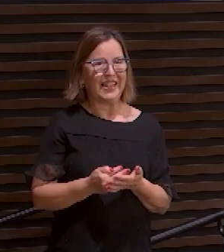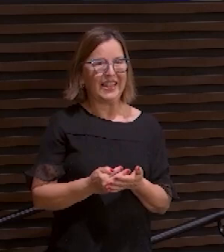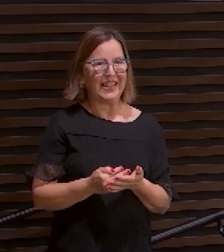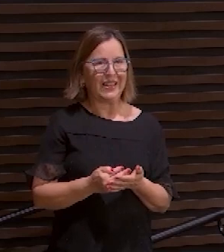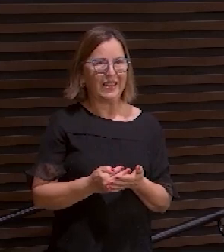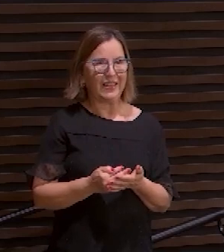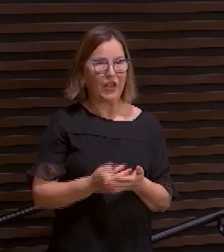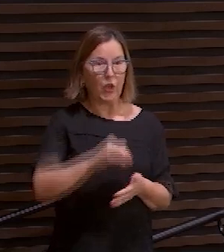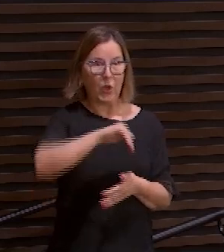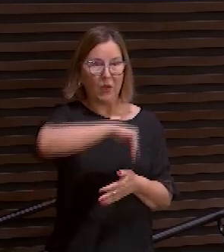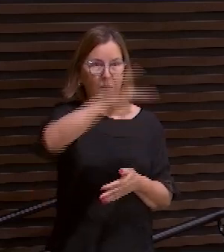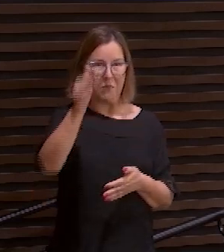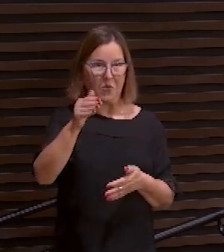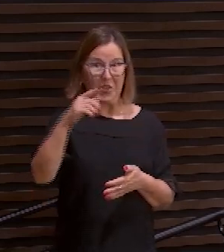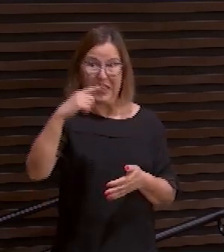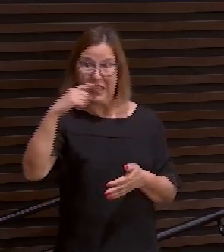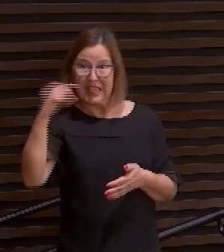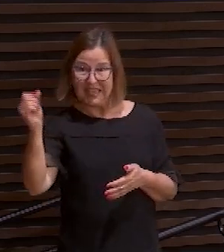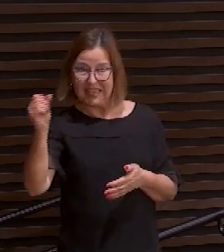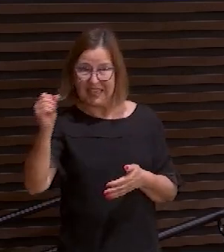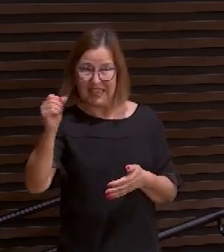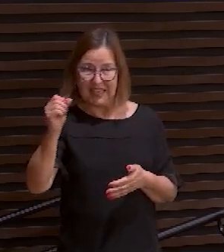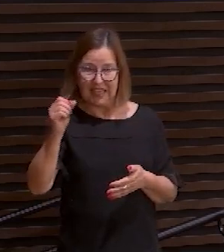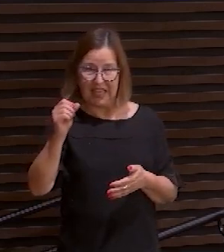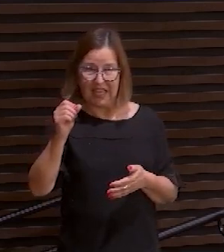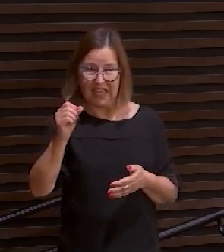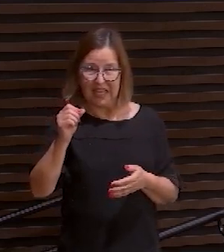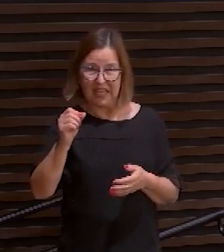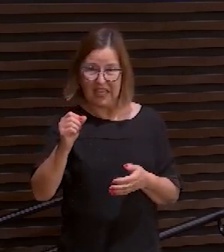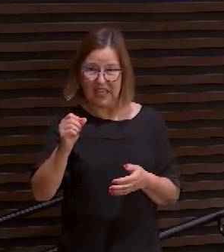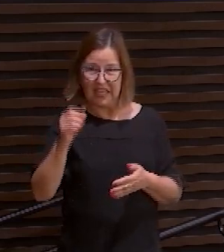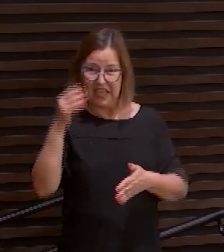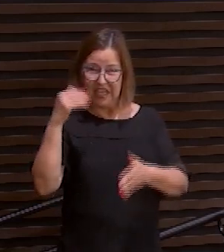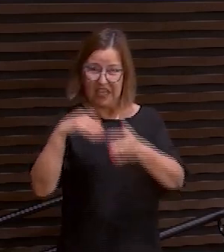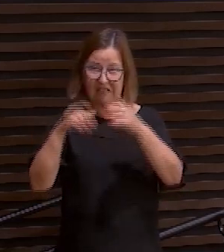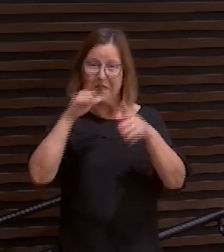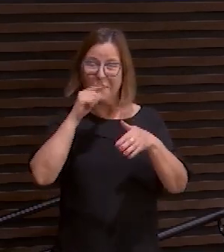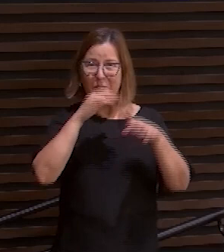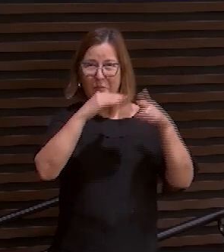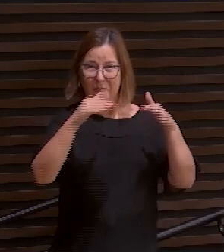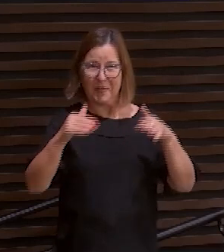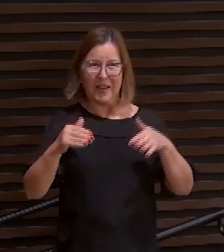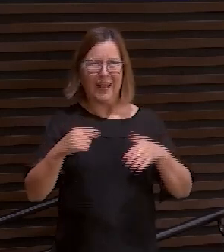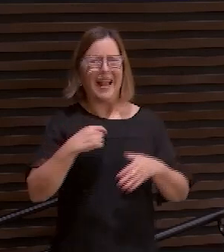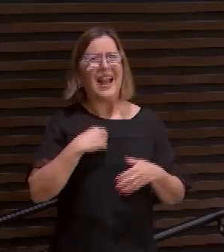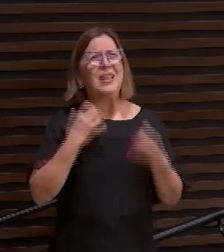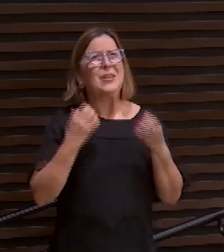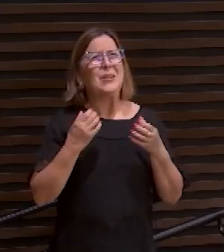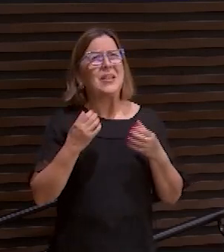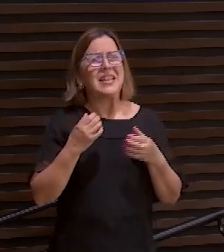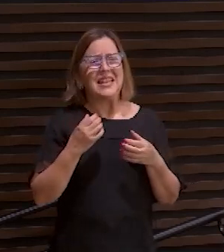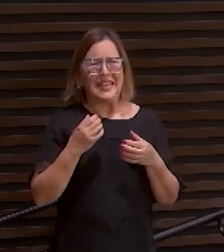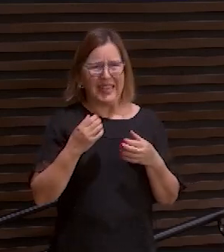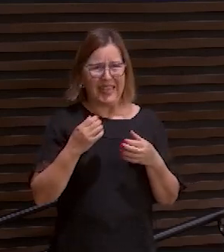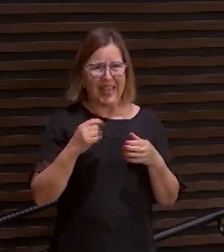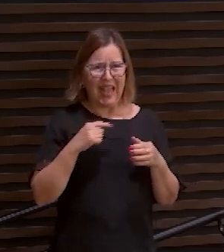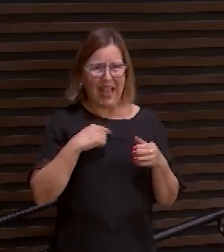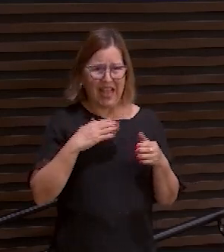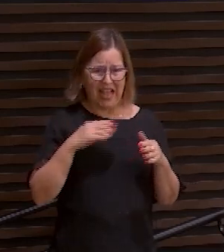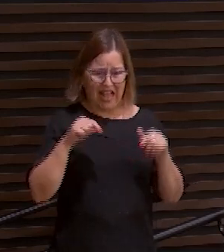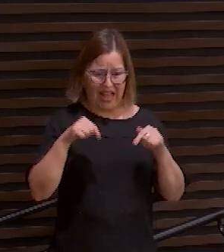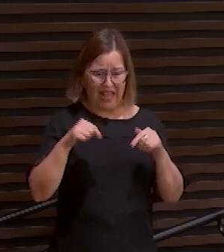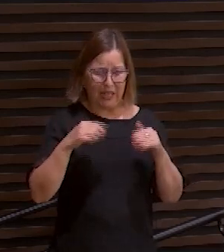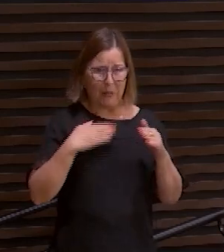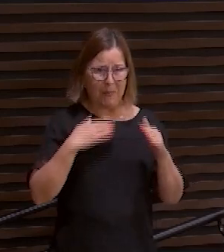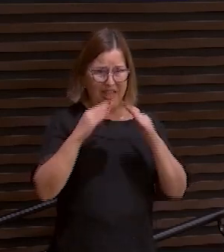o monte vai sair daí, vai plantar no mar. E eu queria tanto ter uma vista bonita da minha casa. E eu